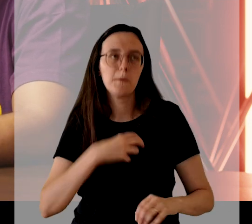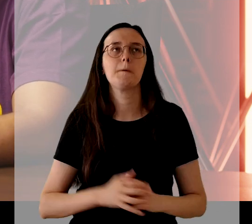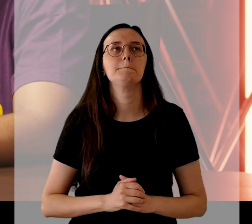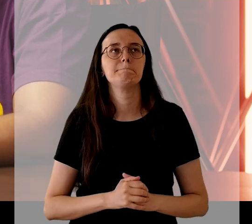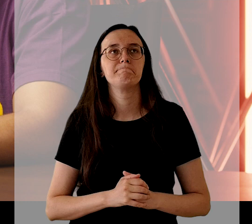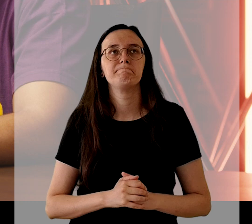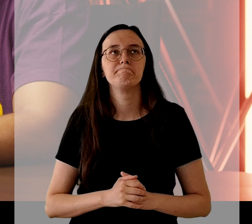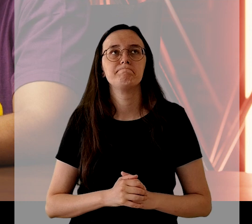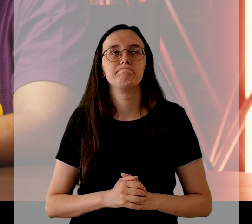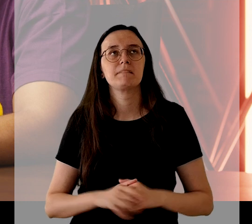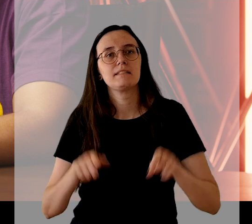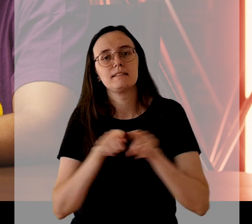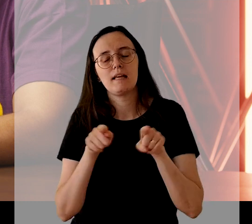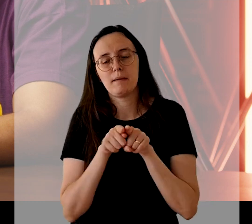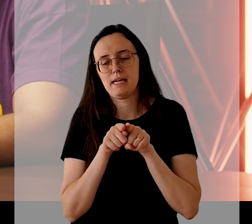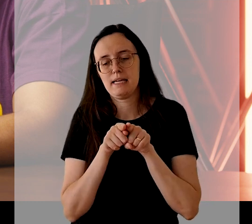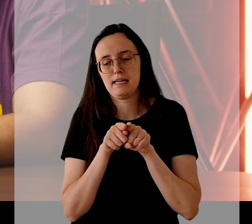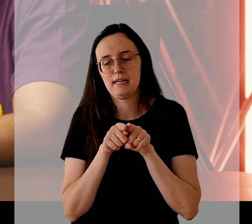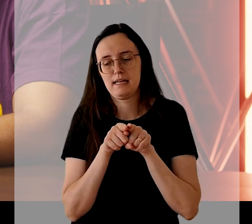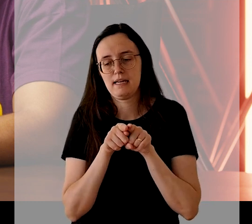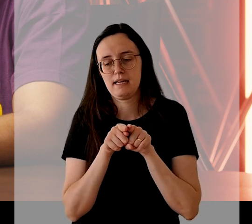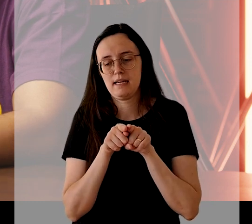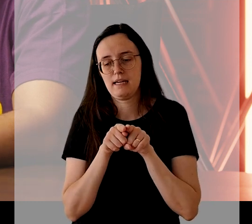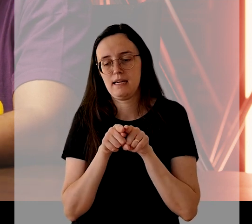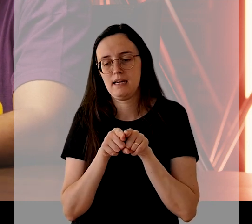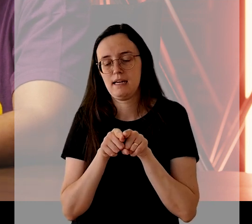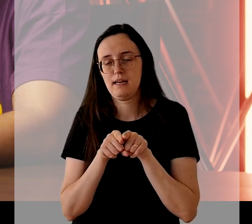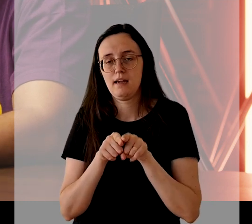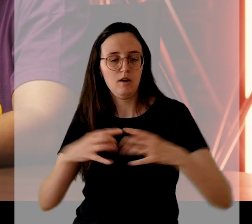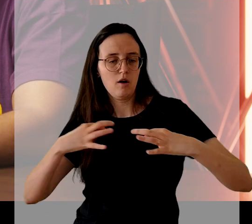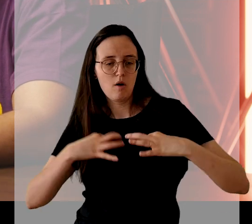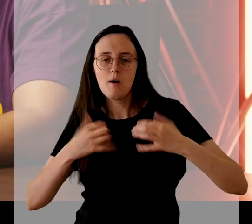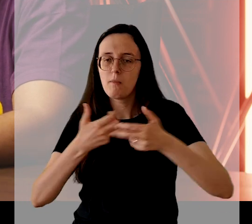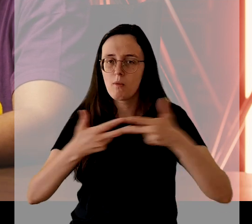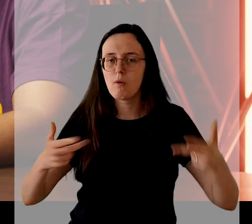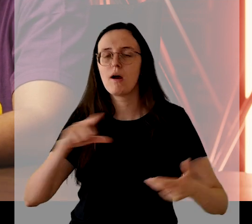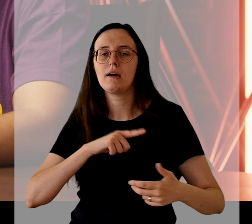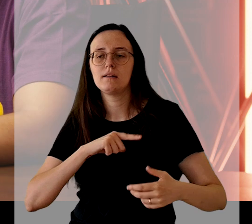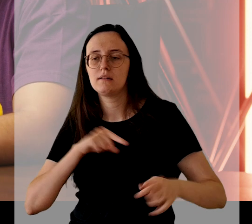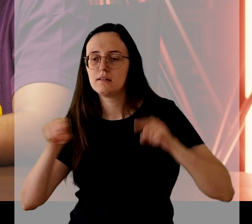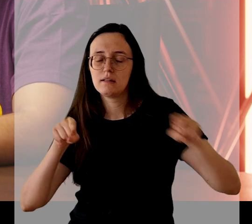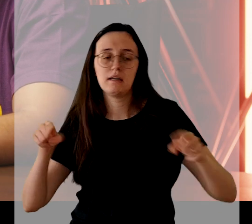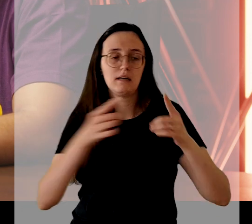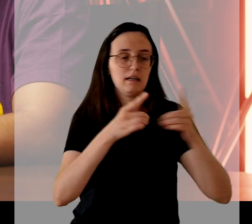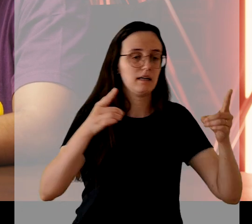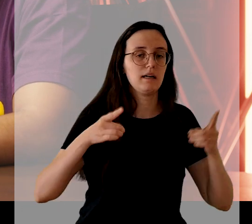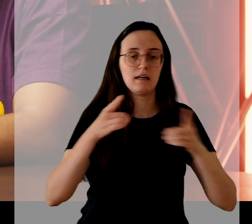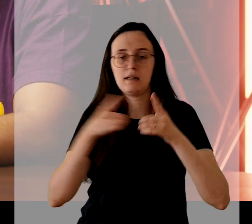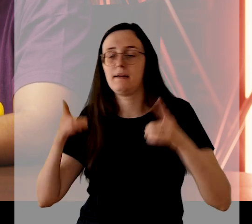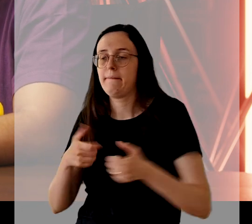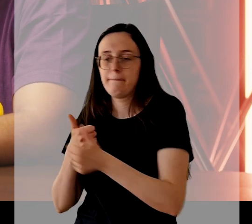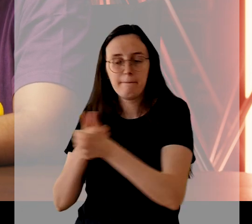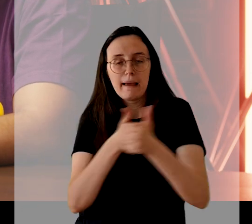de direção. E, além disso, o figurino, eu sinto que é um outro departamento